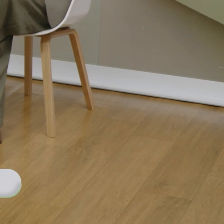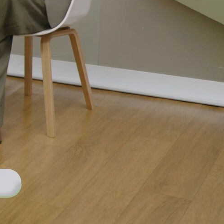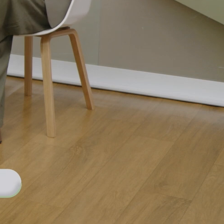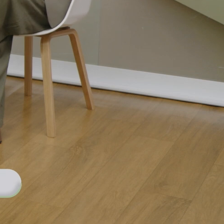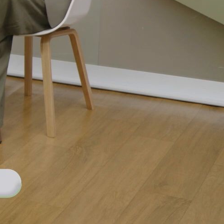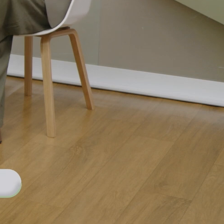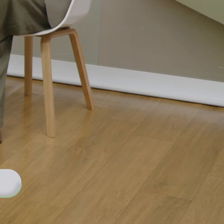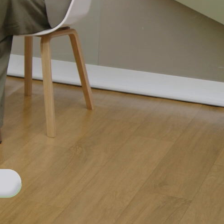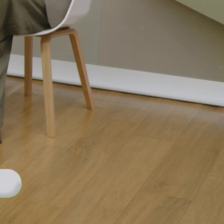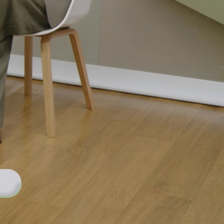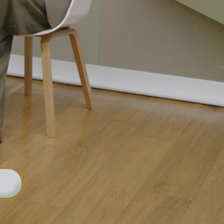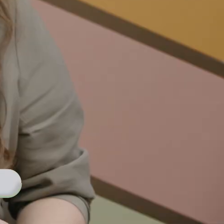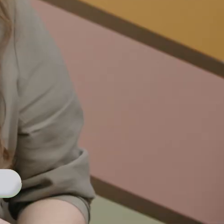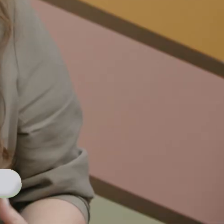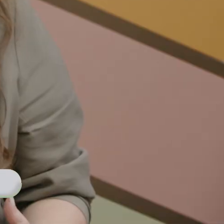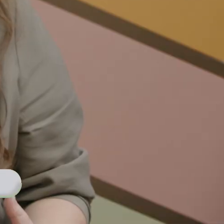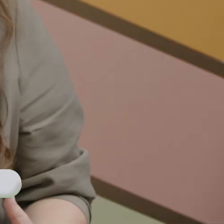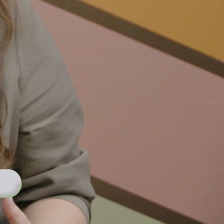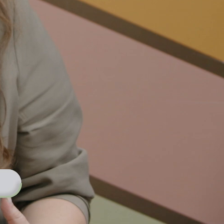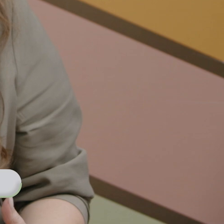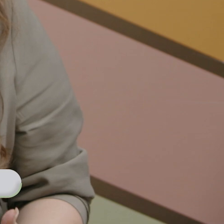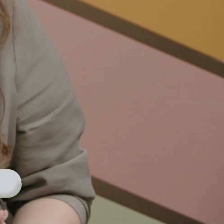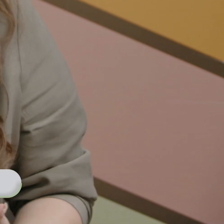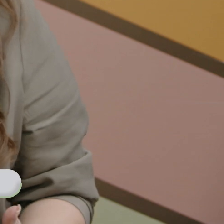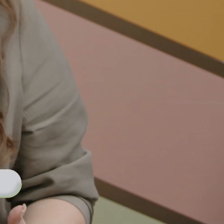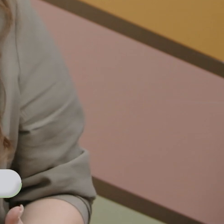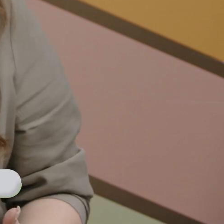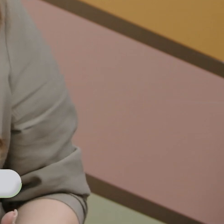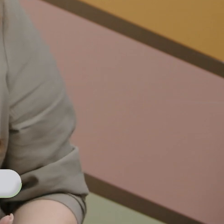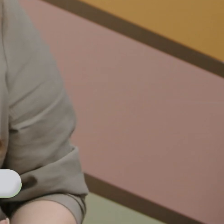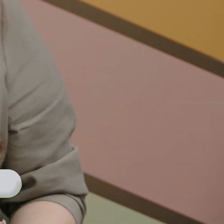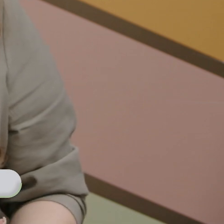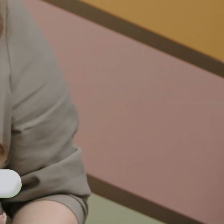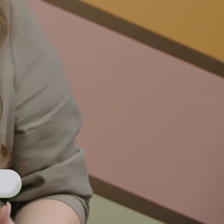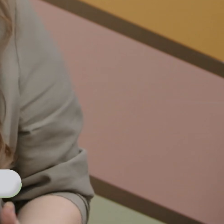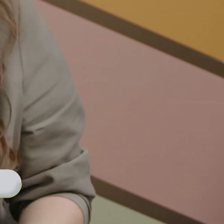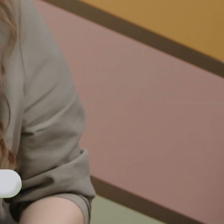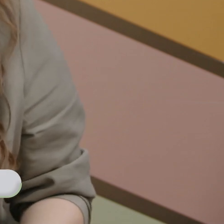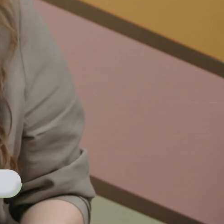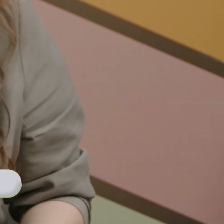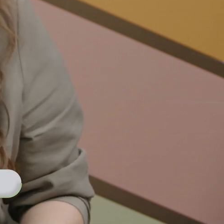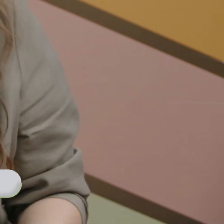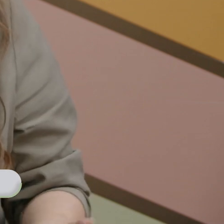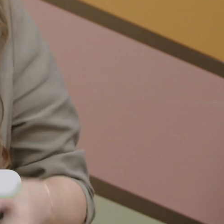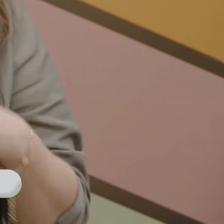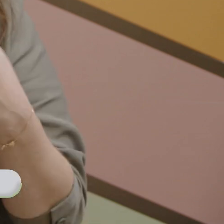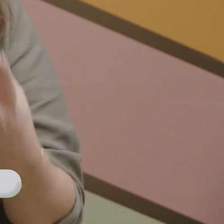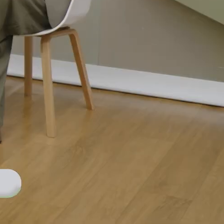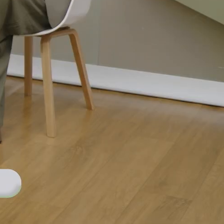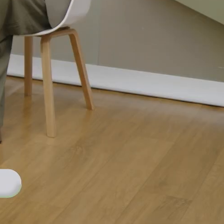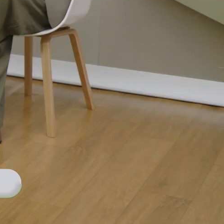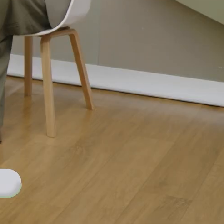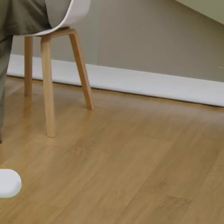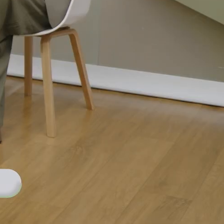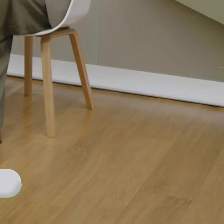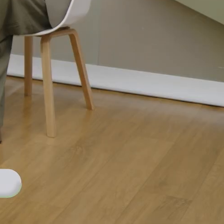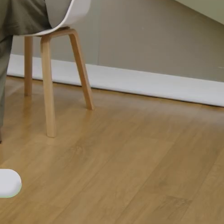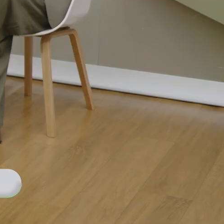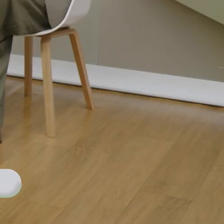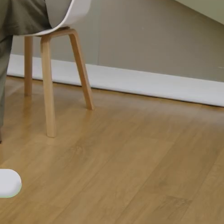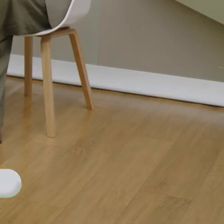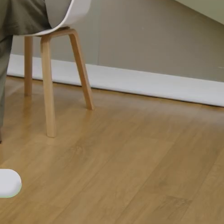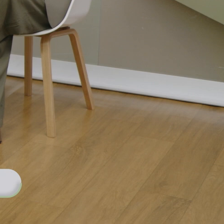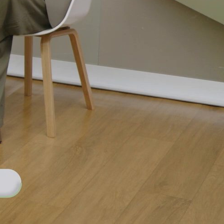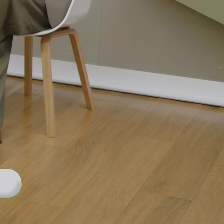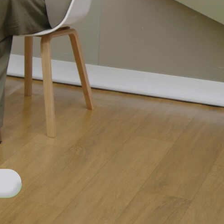rigidez, dessas questões de início de ano, eu tenho que definir o meu ano inteiro. Não, em junho você já pode fazer essa lista. Né? Que não precisa Exatamente, ser